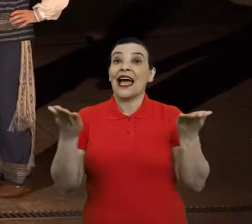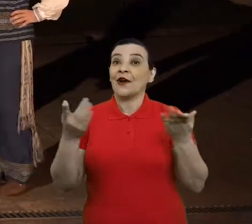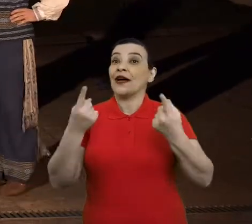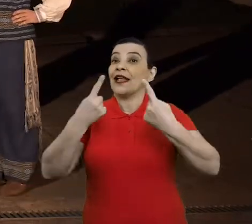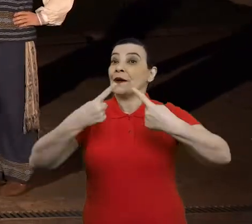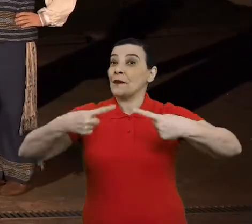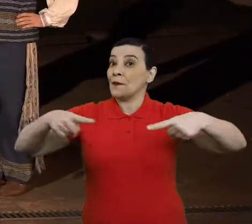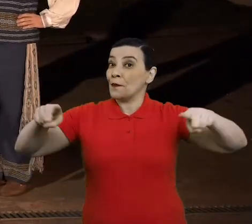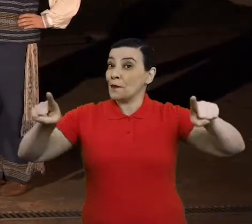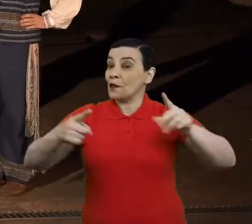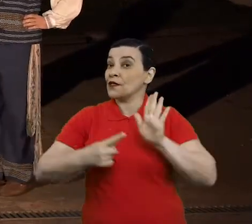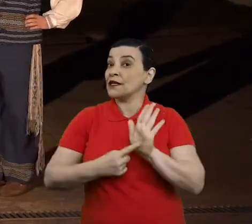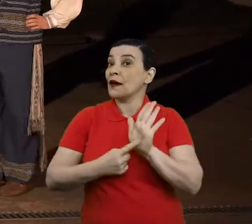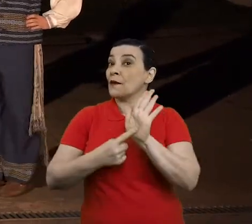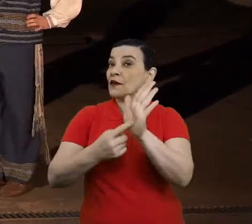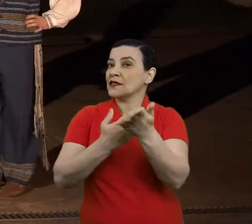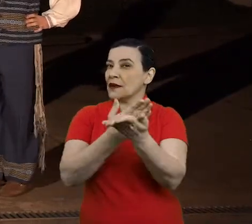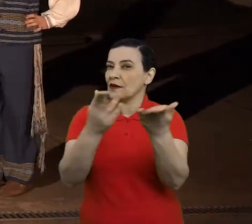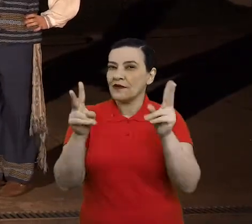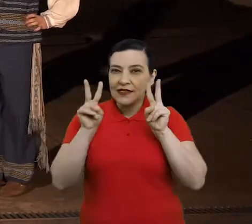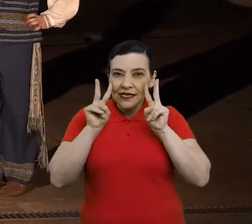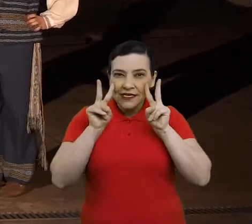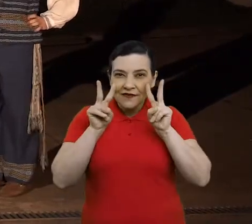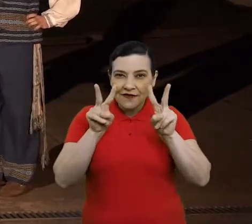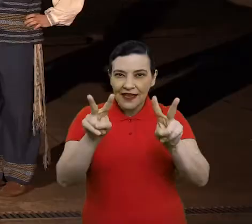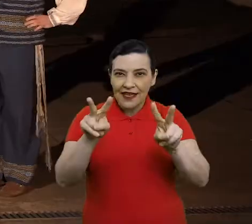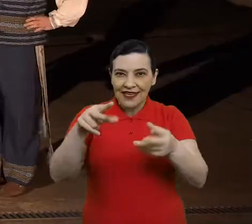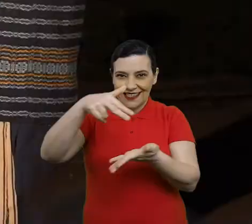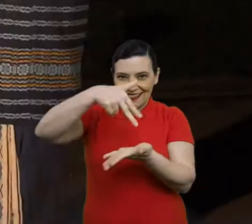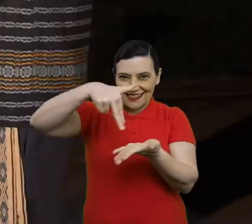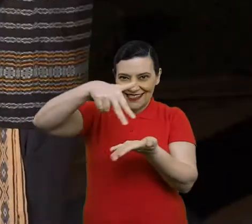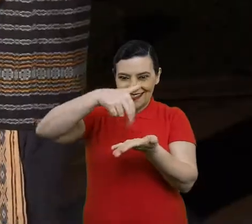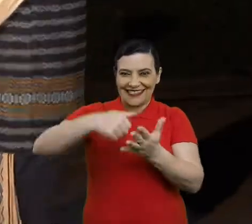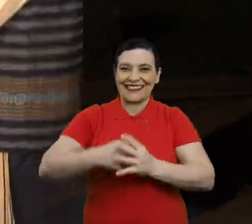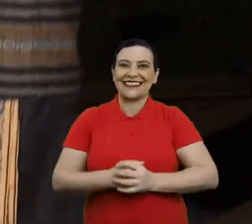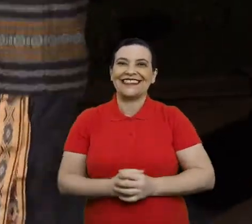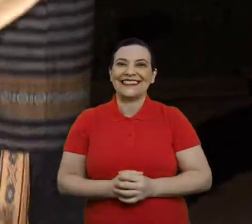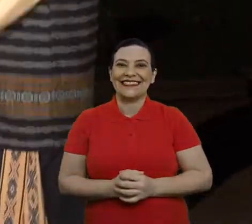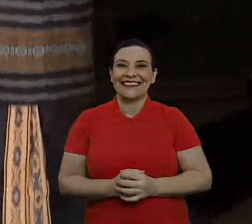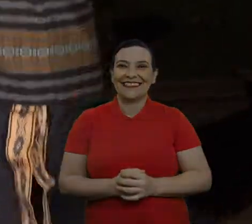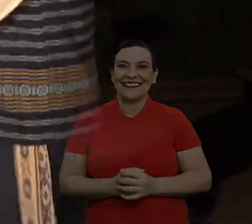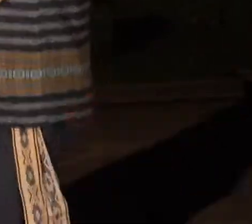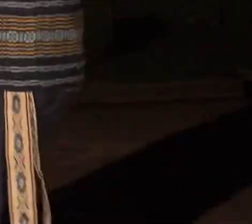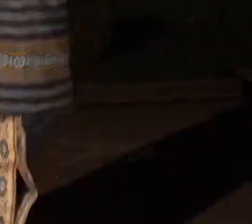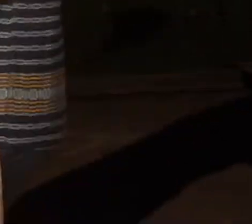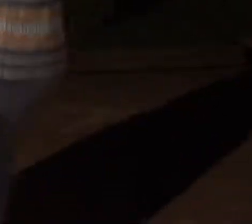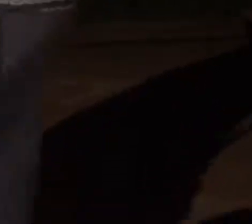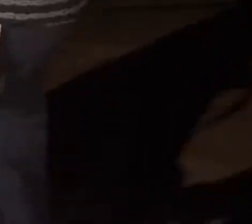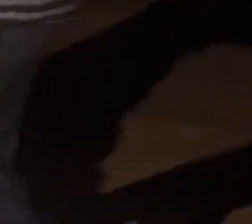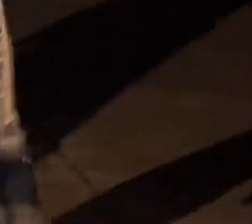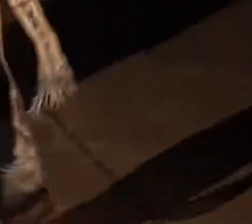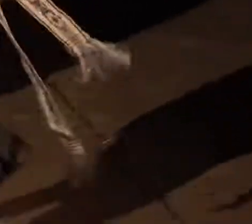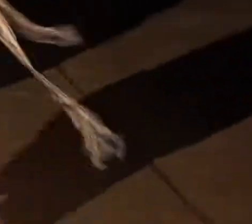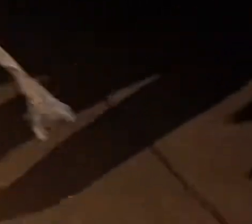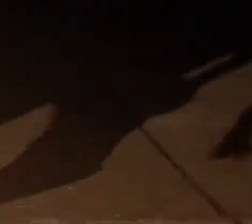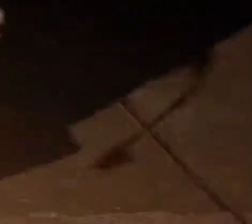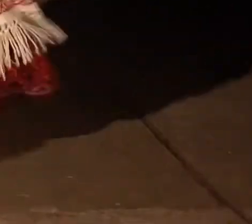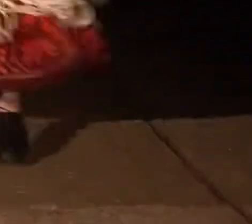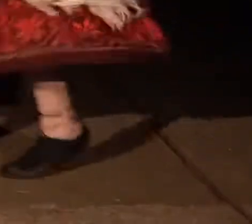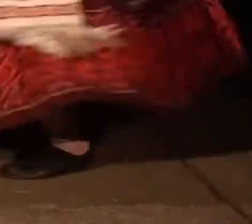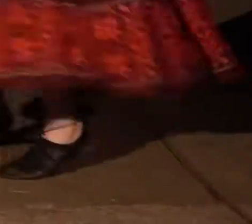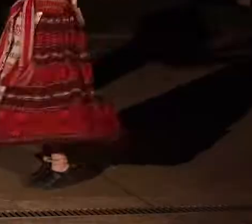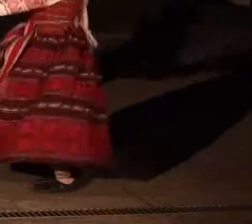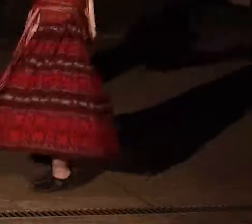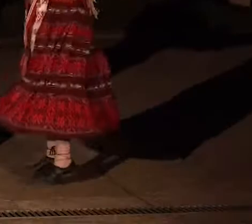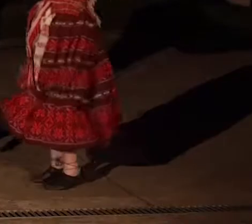com música para demonstrar para vocês uma vez como que fica o Gretinique. de frente para o outro, de mãos dadas,